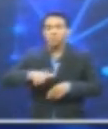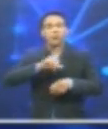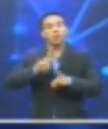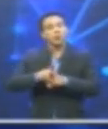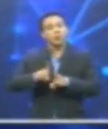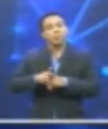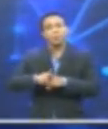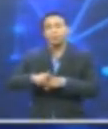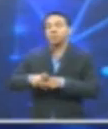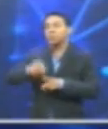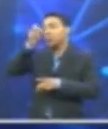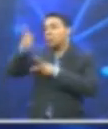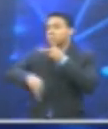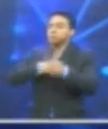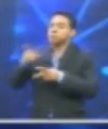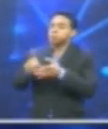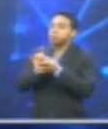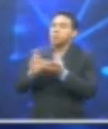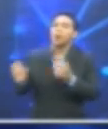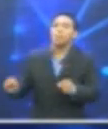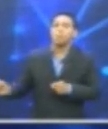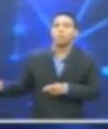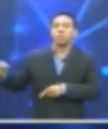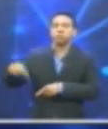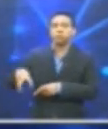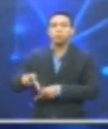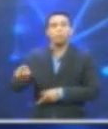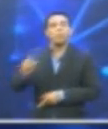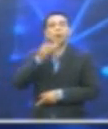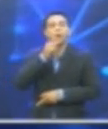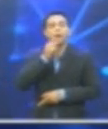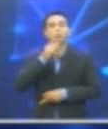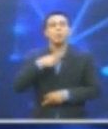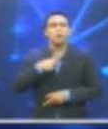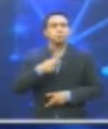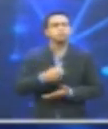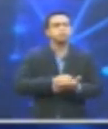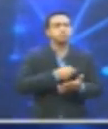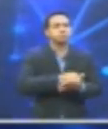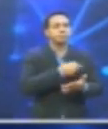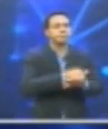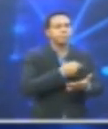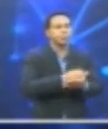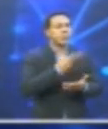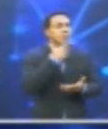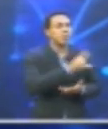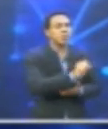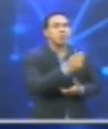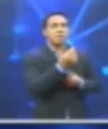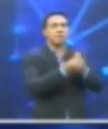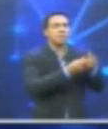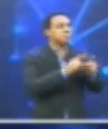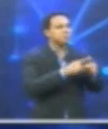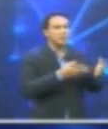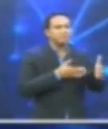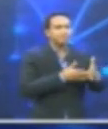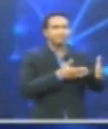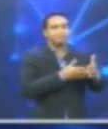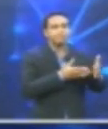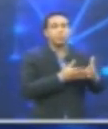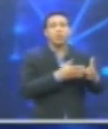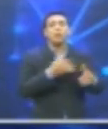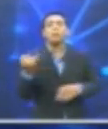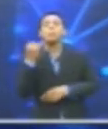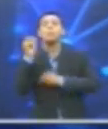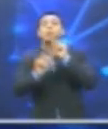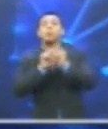fazer, porque eu não tinha um financeiro. Tentei, lutei para liberar o dinheiro, não consegui. Mas o que importa é que a SEMAR, o